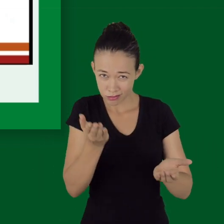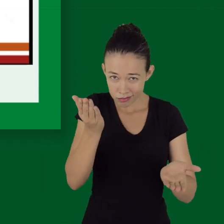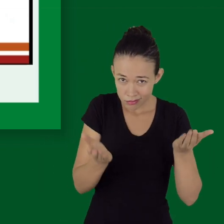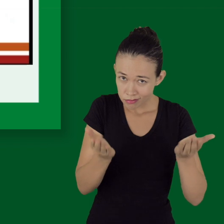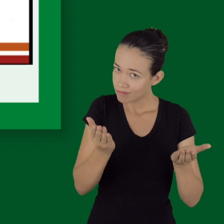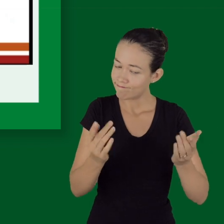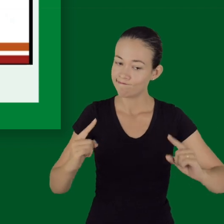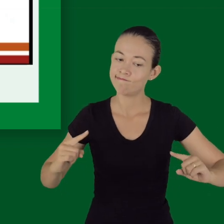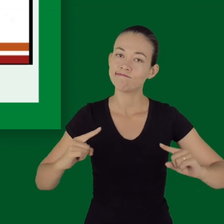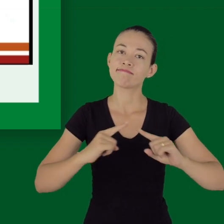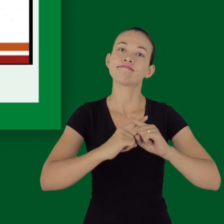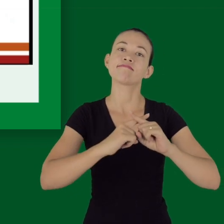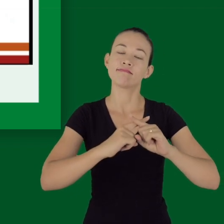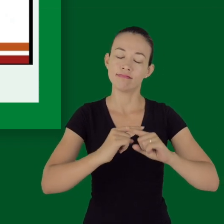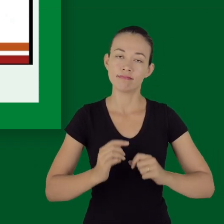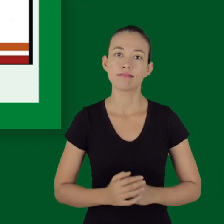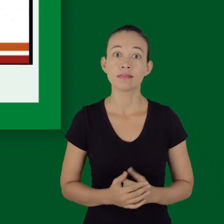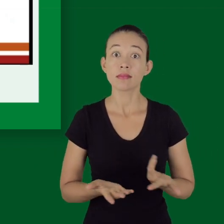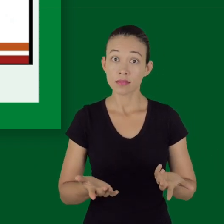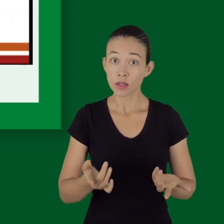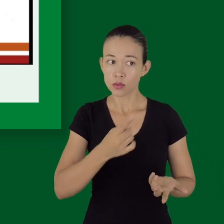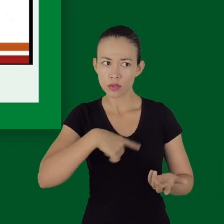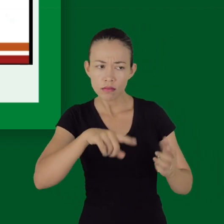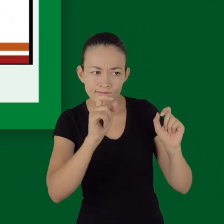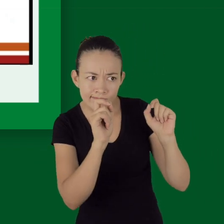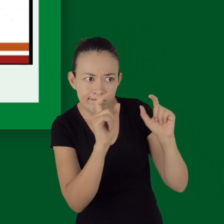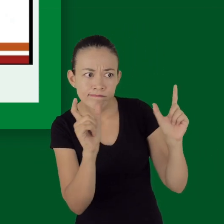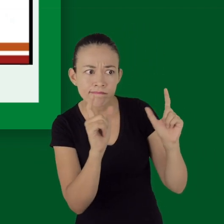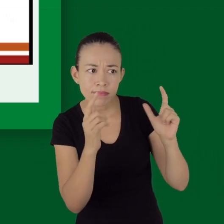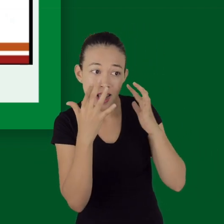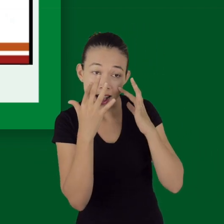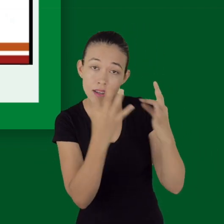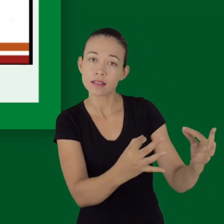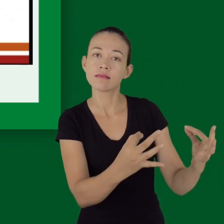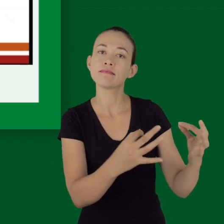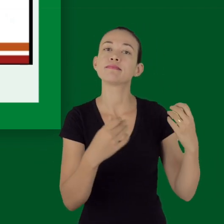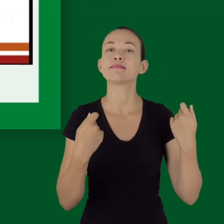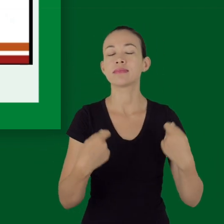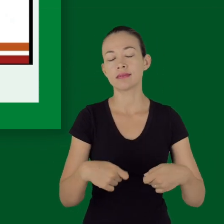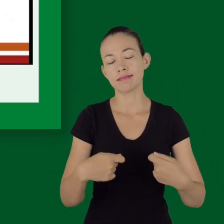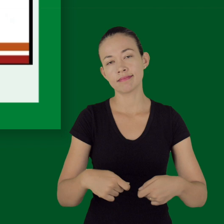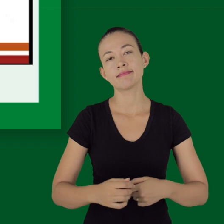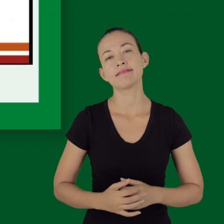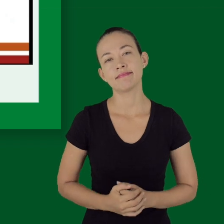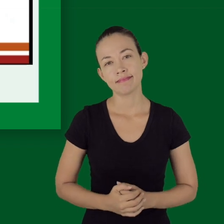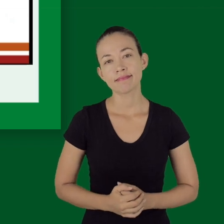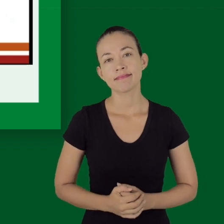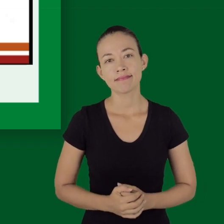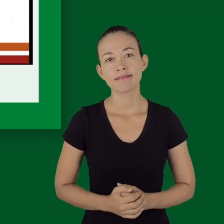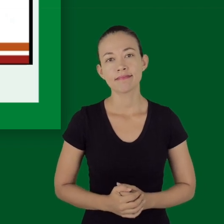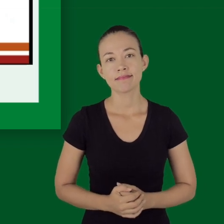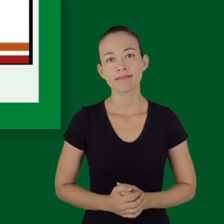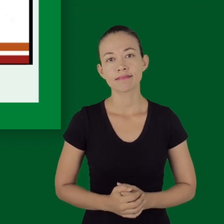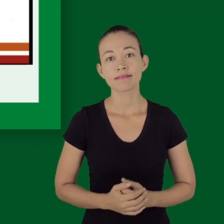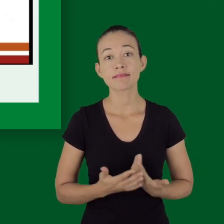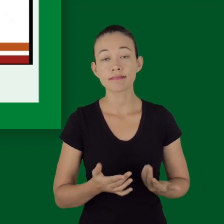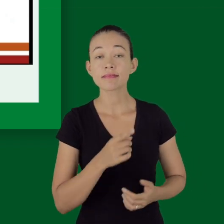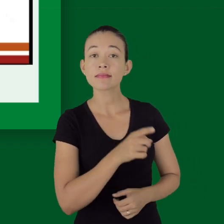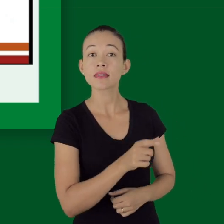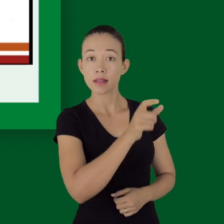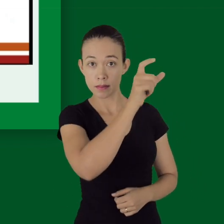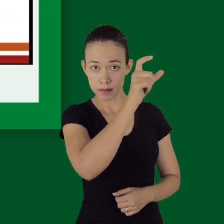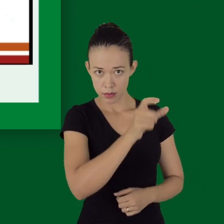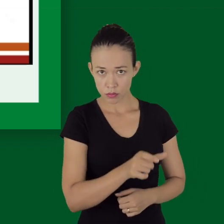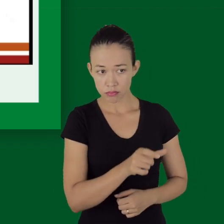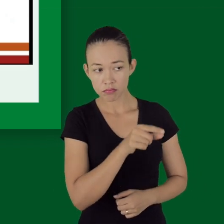hipotensão. Isso precisa requerer atenção do examinador, do avaliador. Eu estou lidando com o paciente lesado medular, está